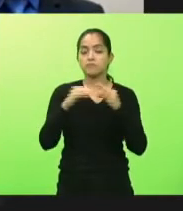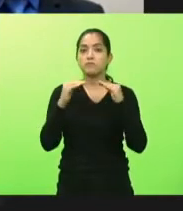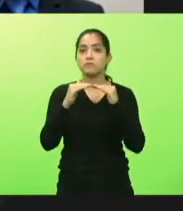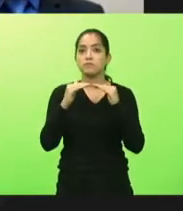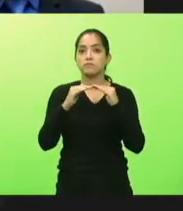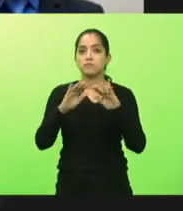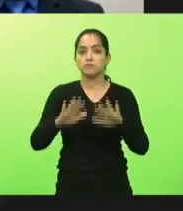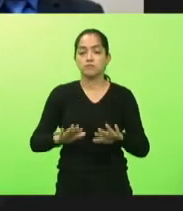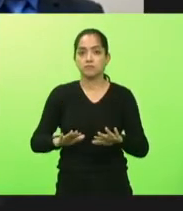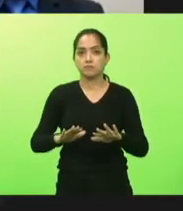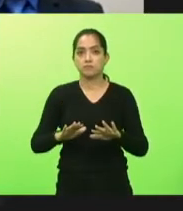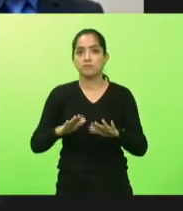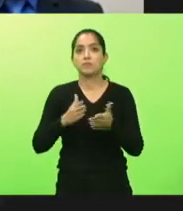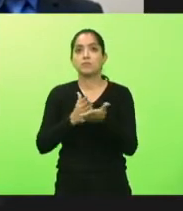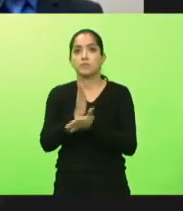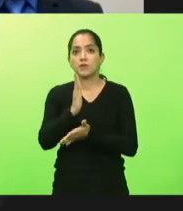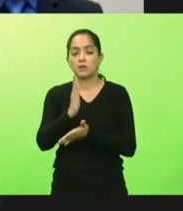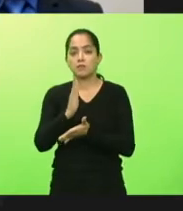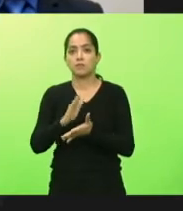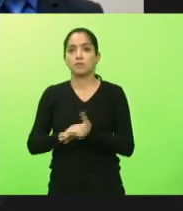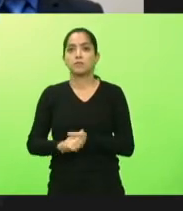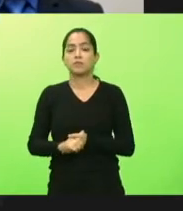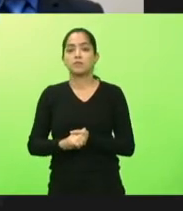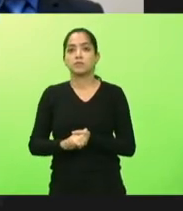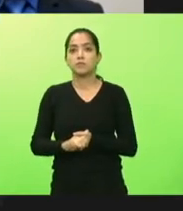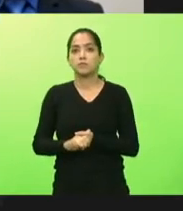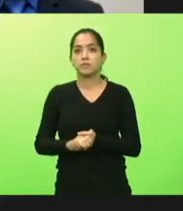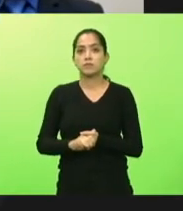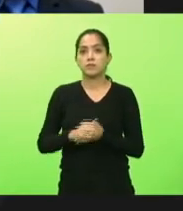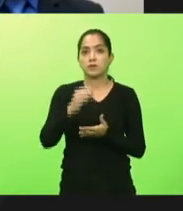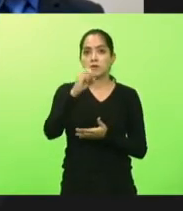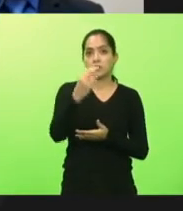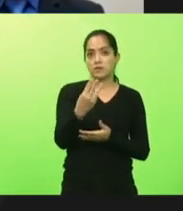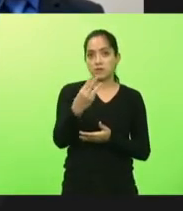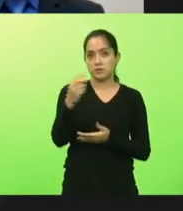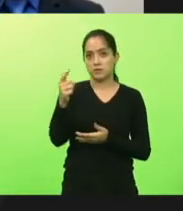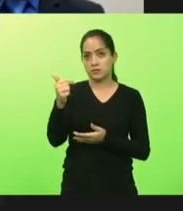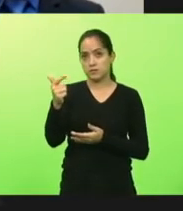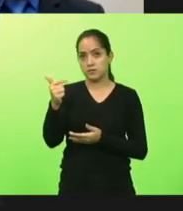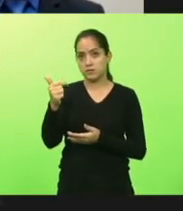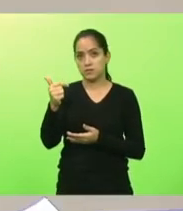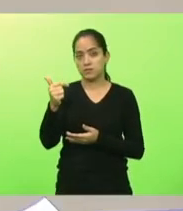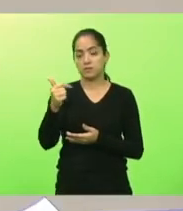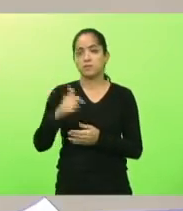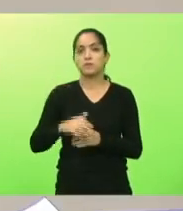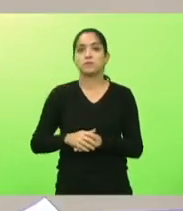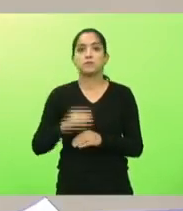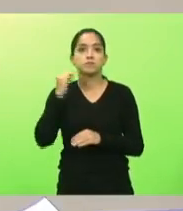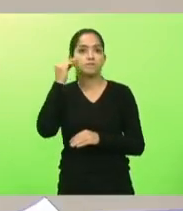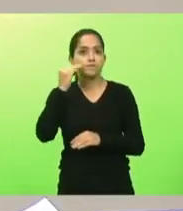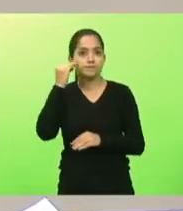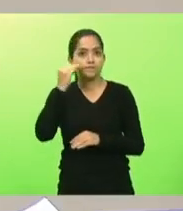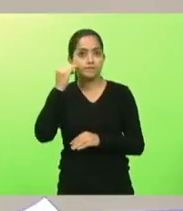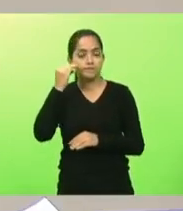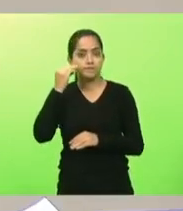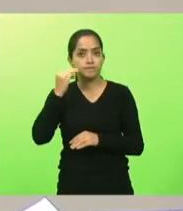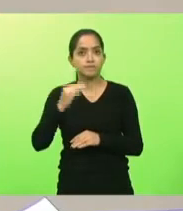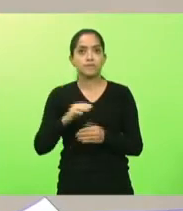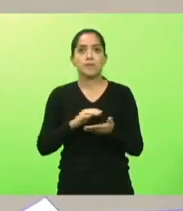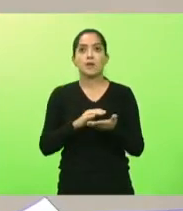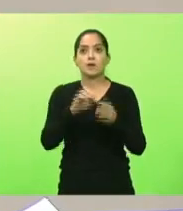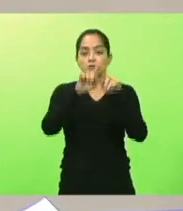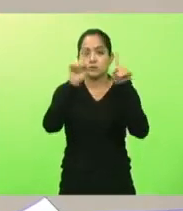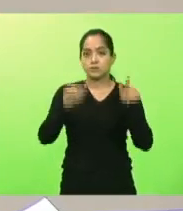permaneçam como se encontra. Aprovado por unanimidade. Moção 312, autor deputado Márcio Machado, manifestando aos servidores da